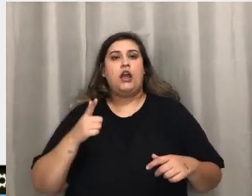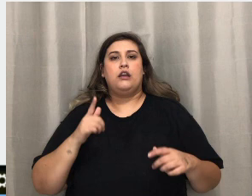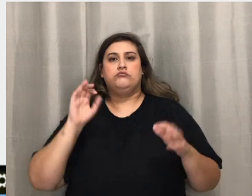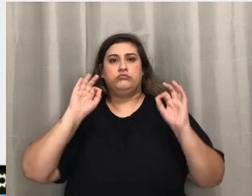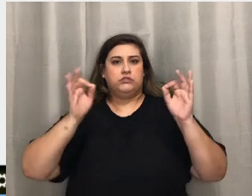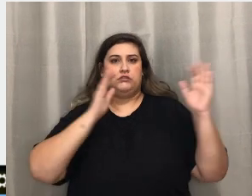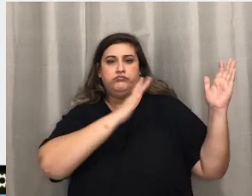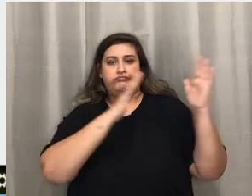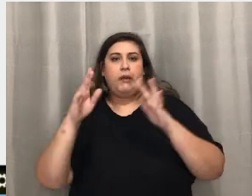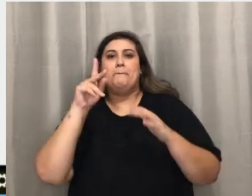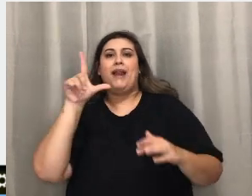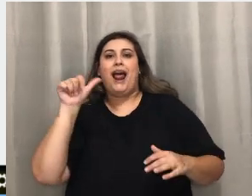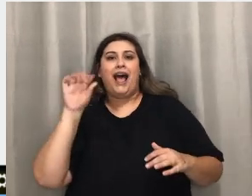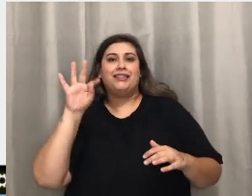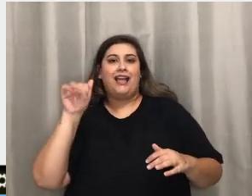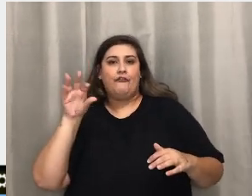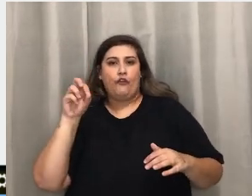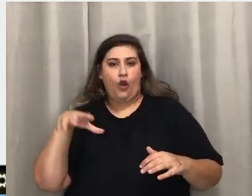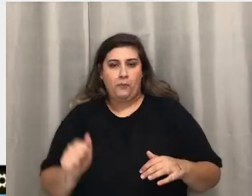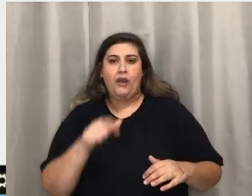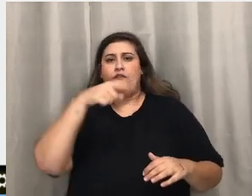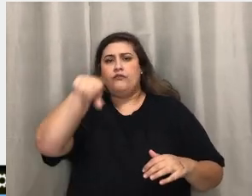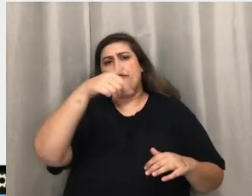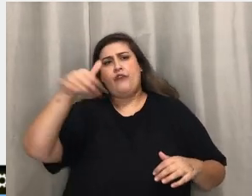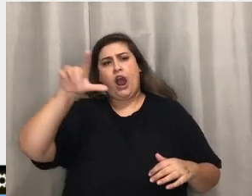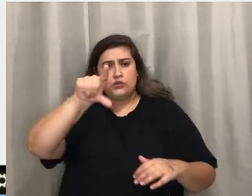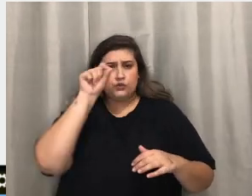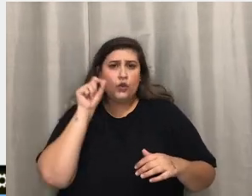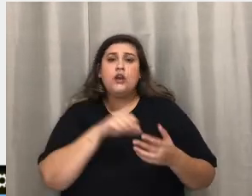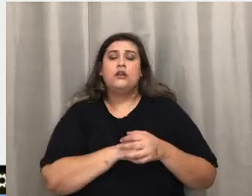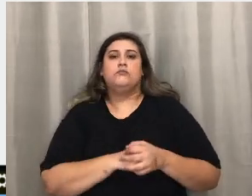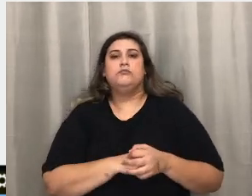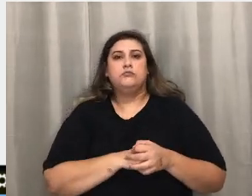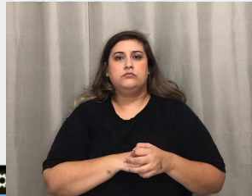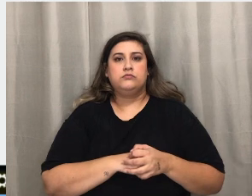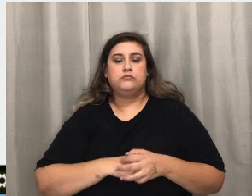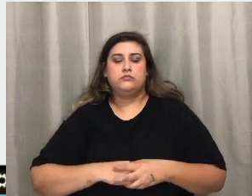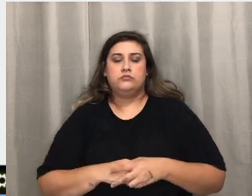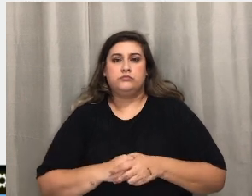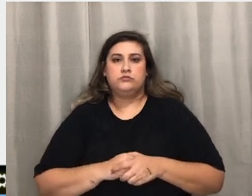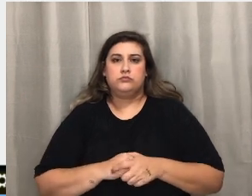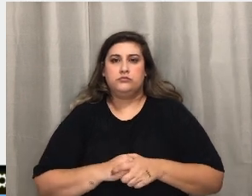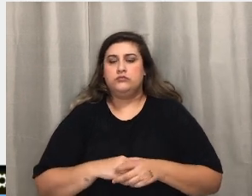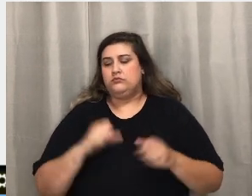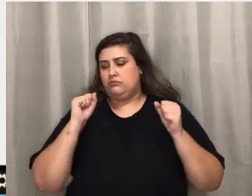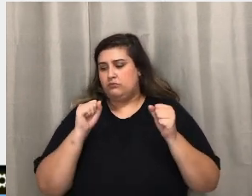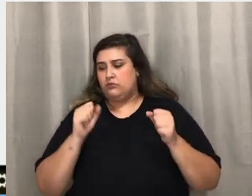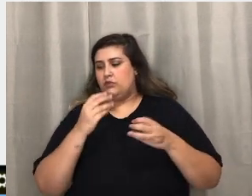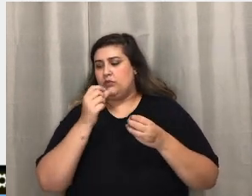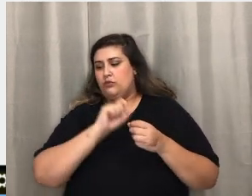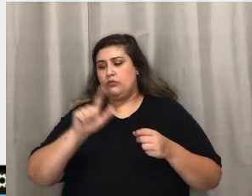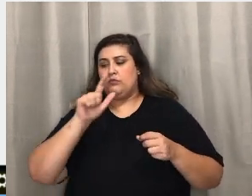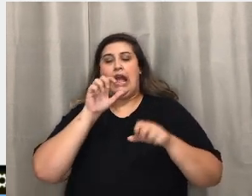padronizadas pela própria plataforma, então vocês vão escolher. Tem artes, tem trabalho, tem comédia, aqui